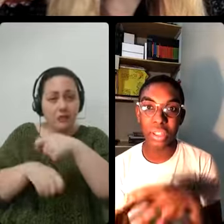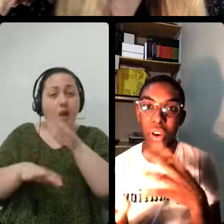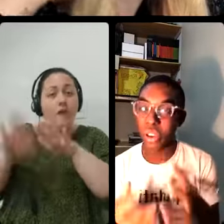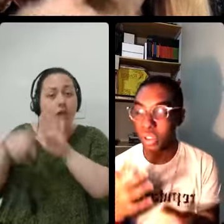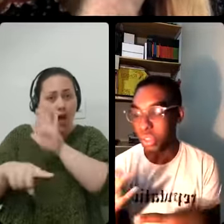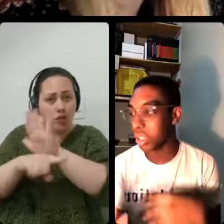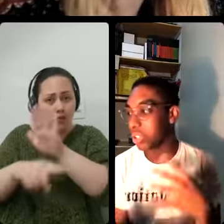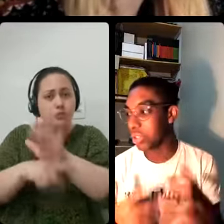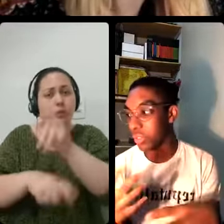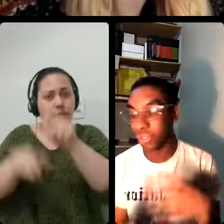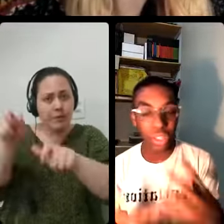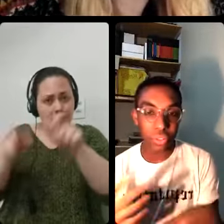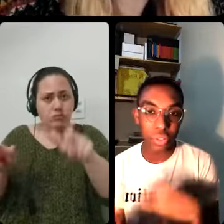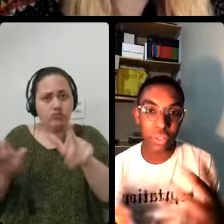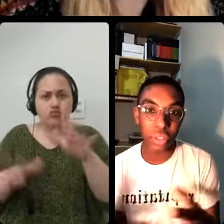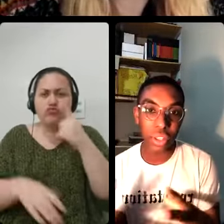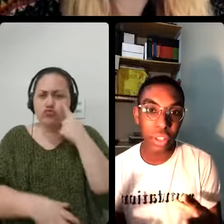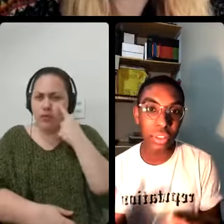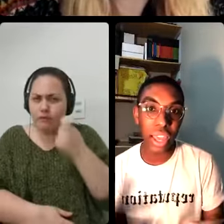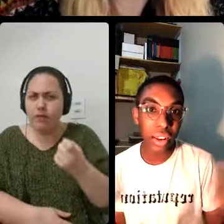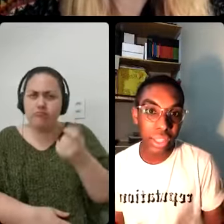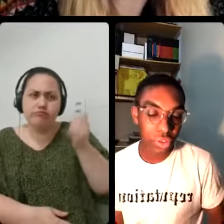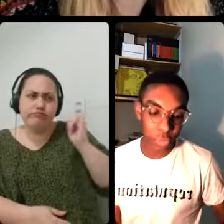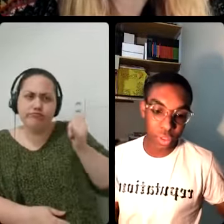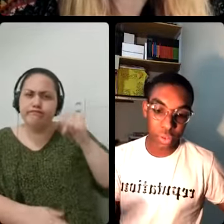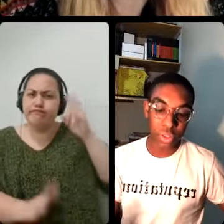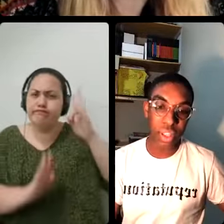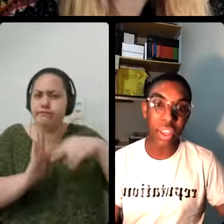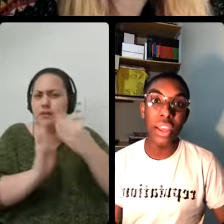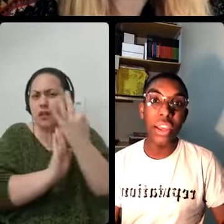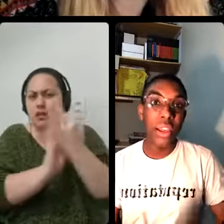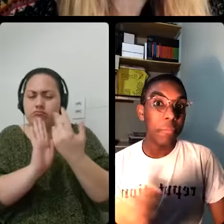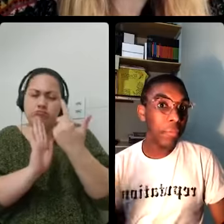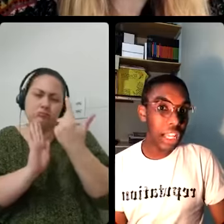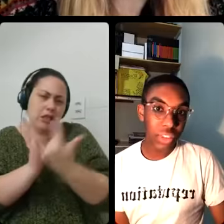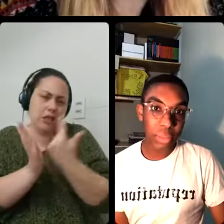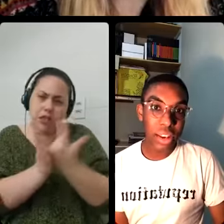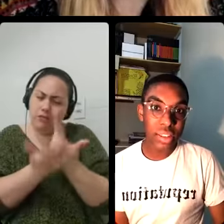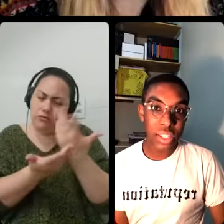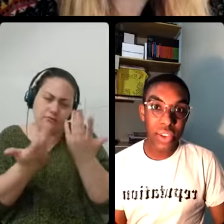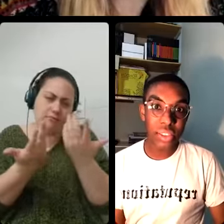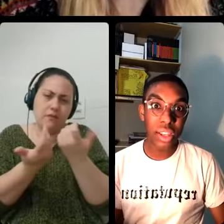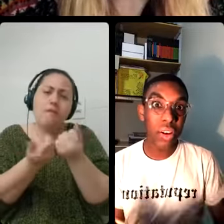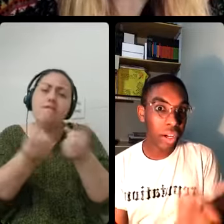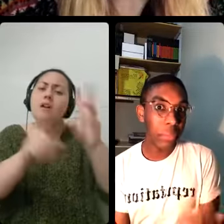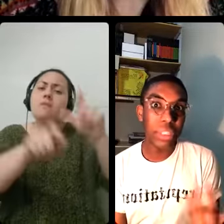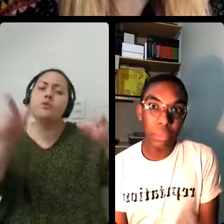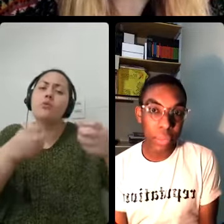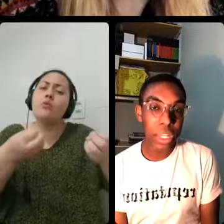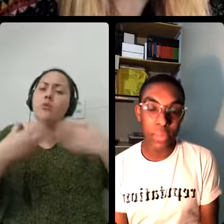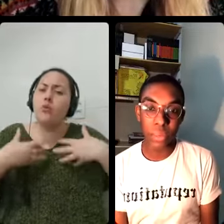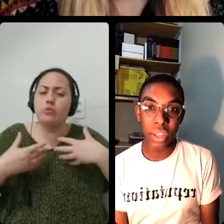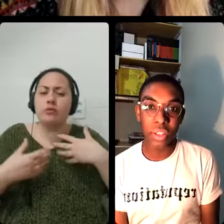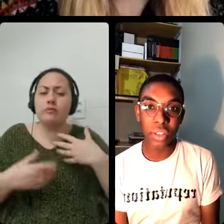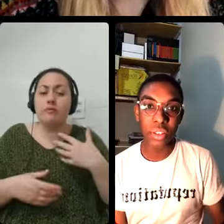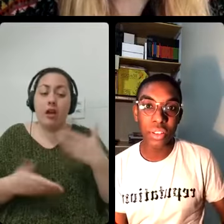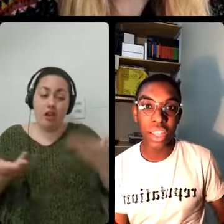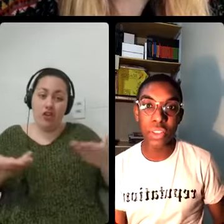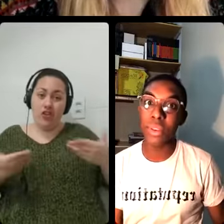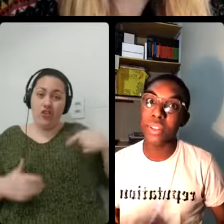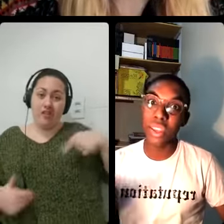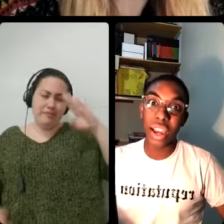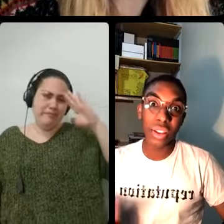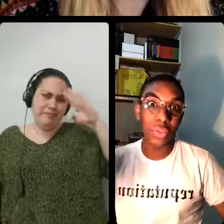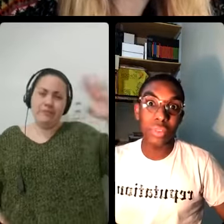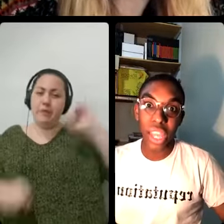e histórias e livros, enfim, né? Relatos de pessoas que as famílias, às vezes, agora na pandemia principalmente, né?